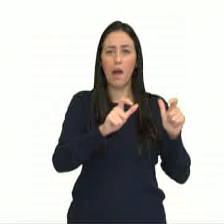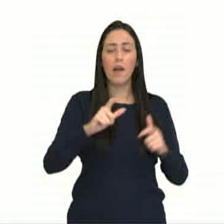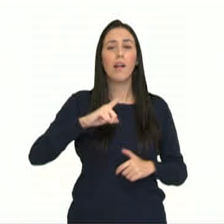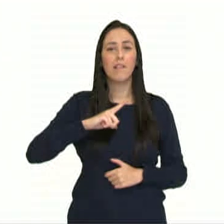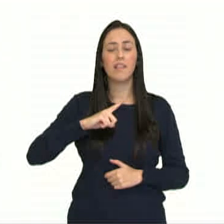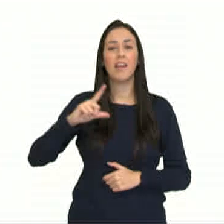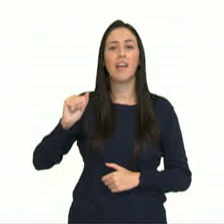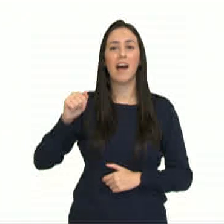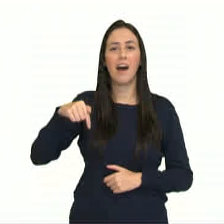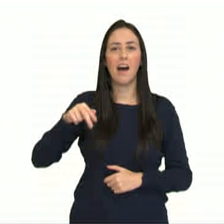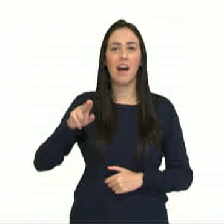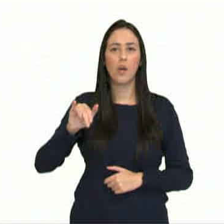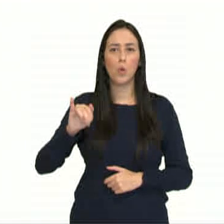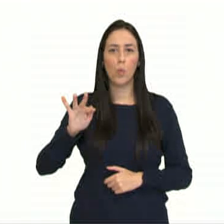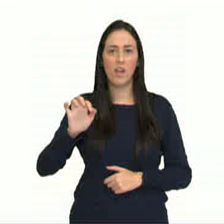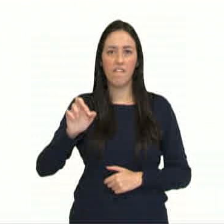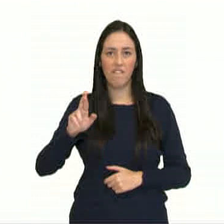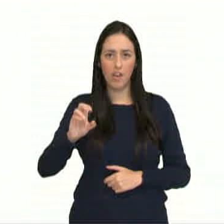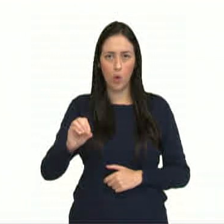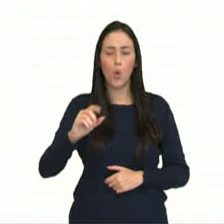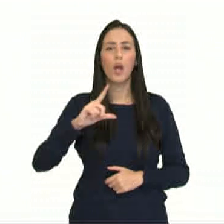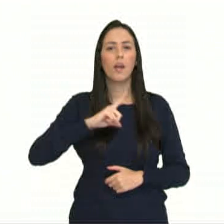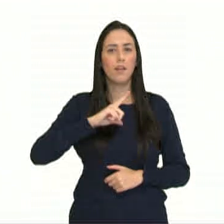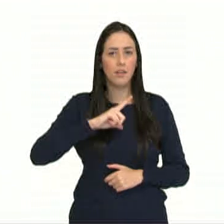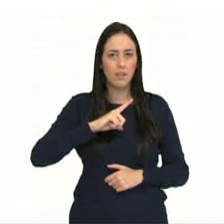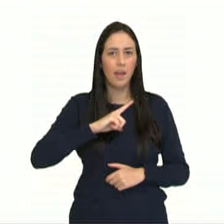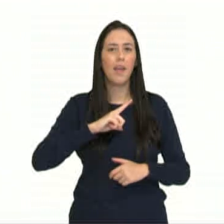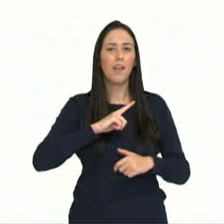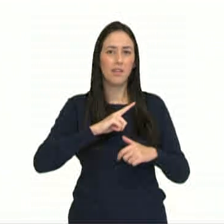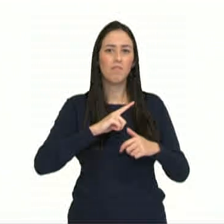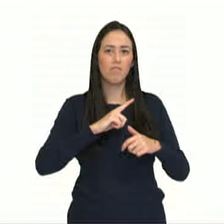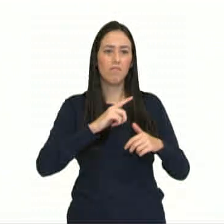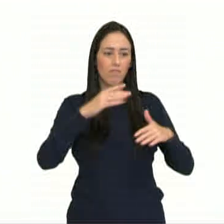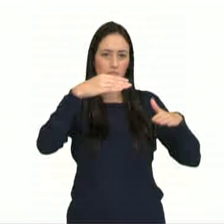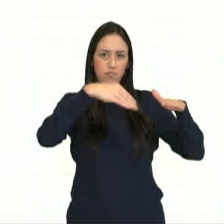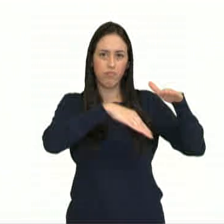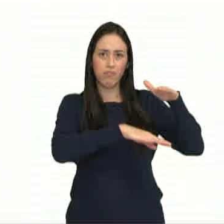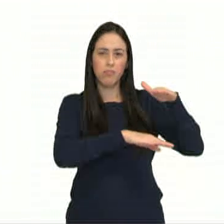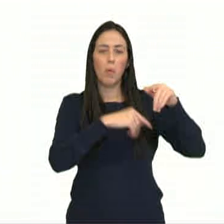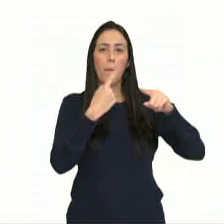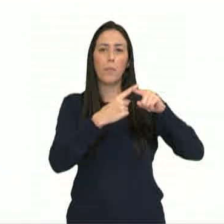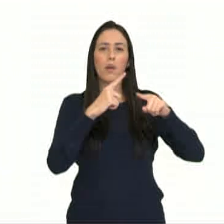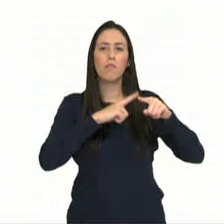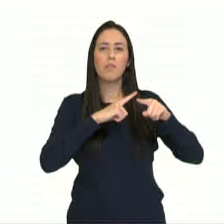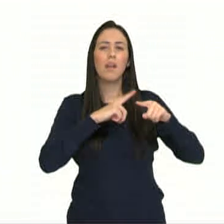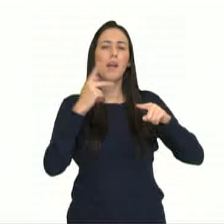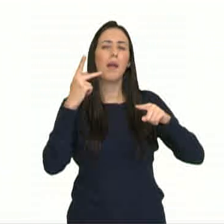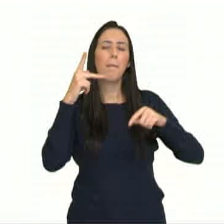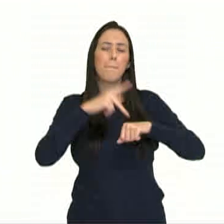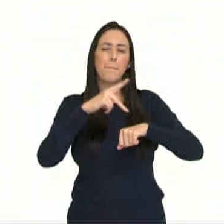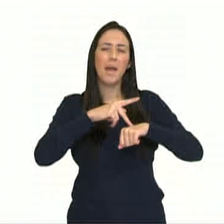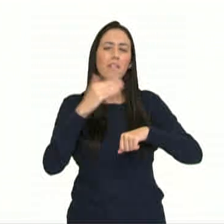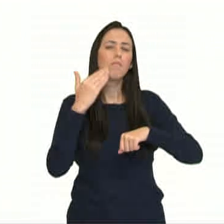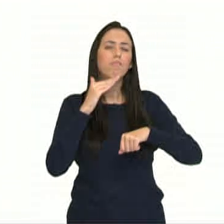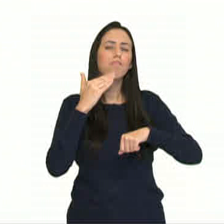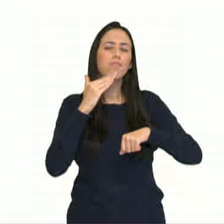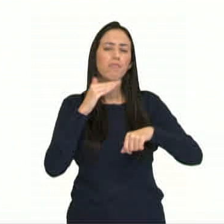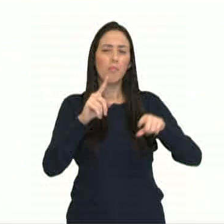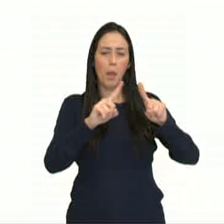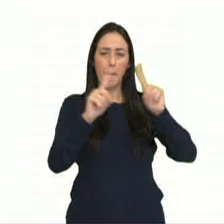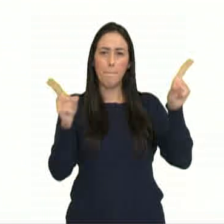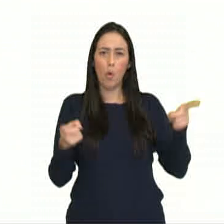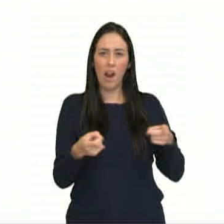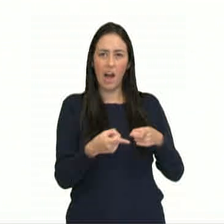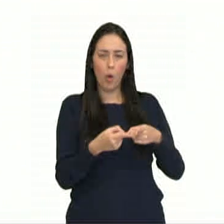estão localizados justamente nessas falhas da estrutura geológica das rochas. Então é um grande buraco onde a